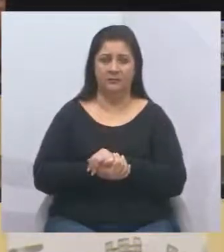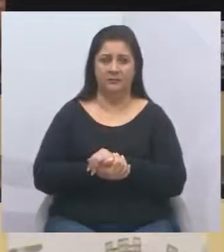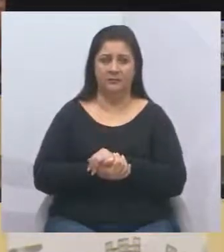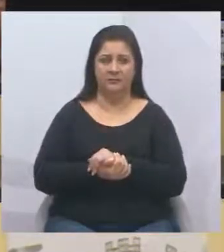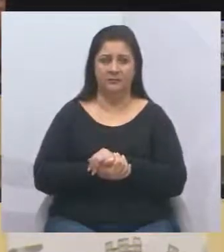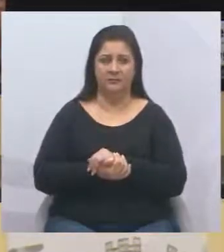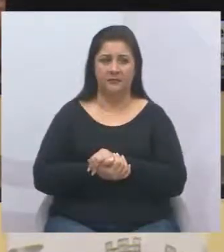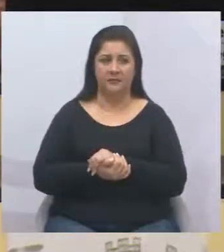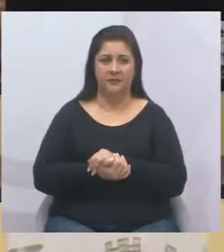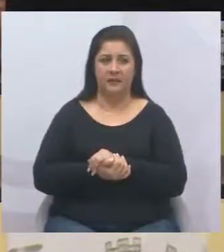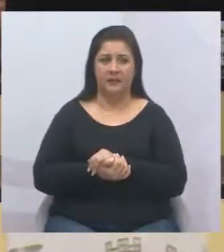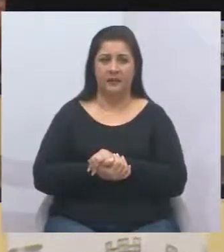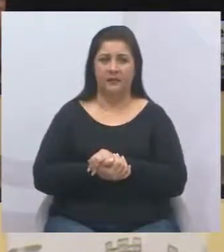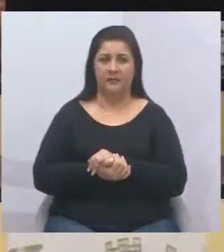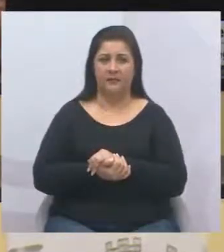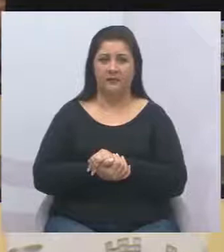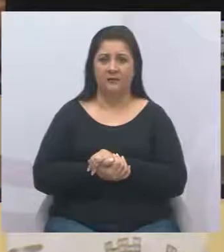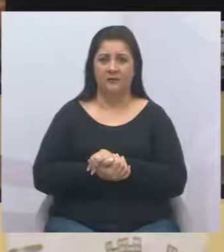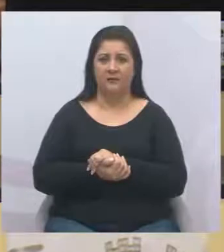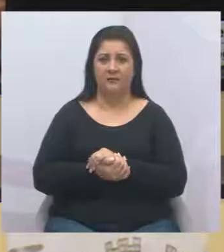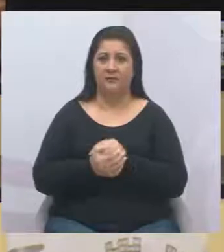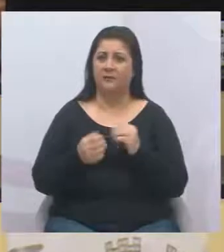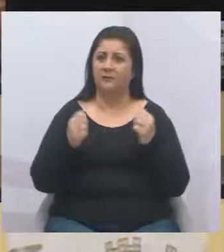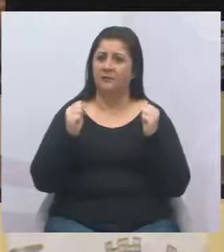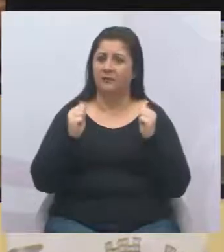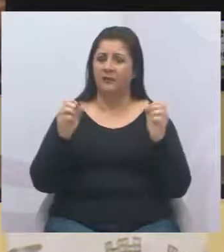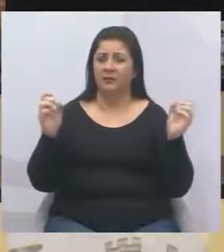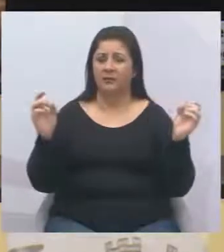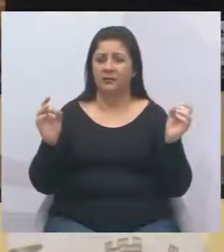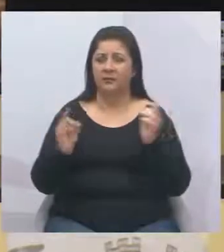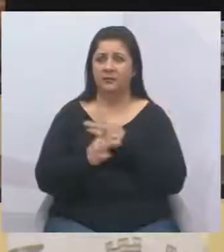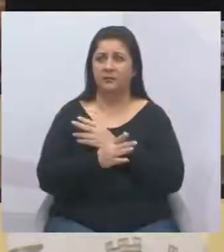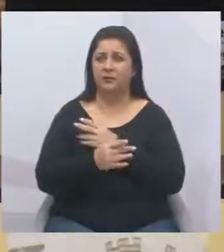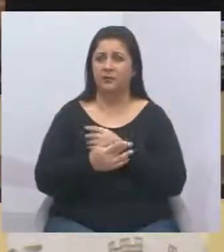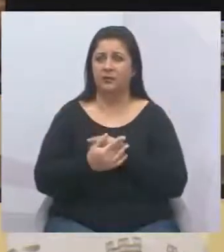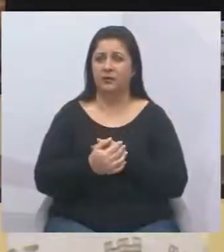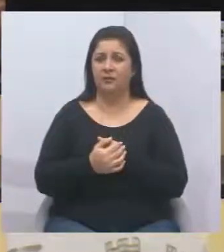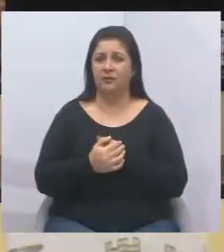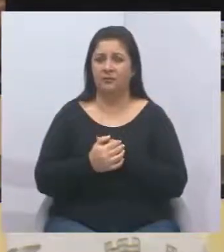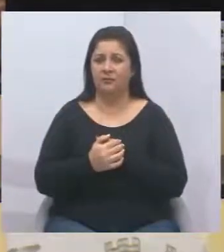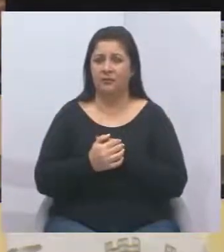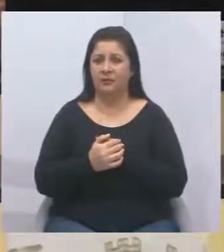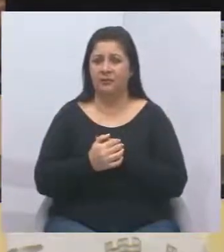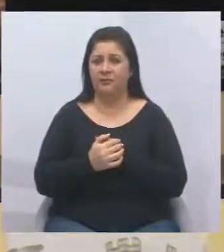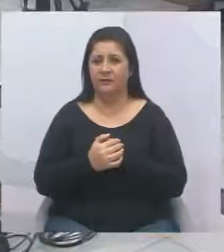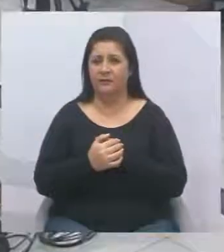e que possa ser resolvido essa situação aí.